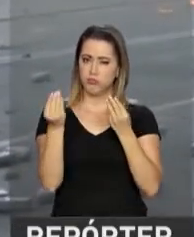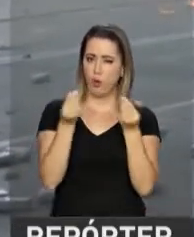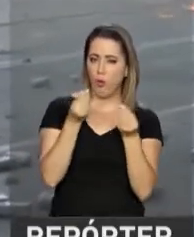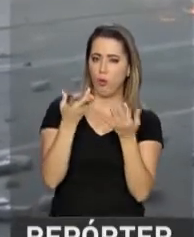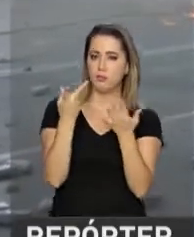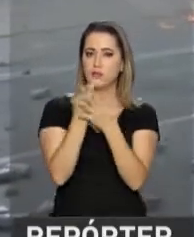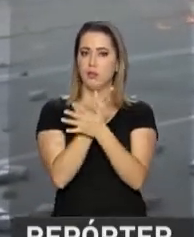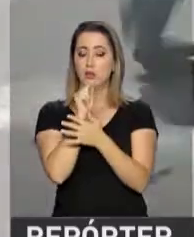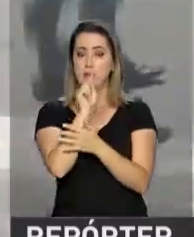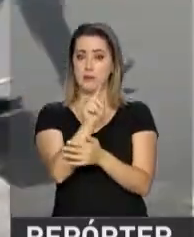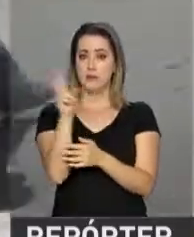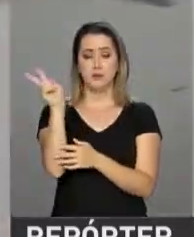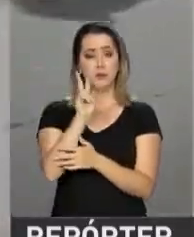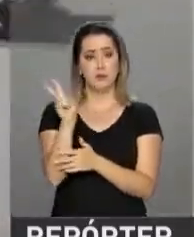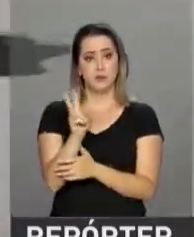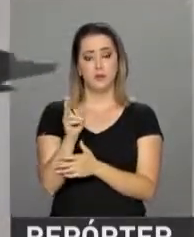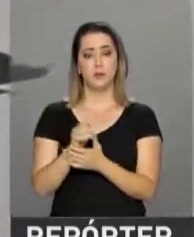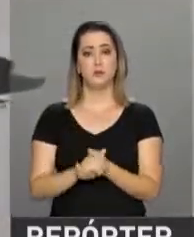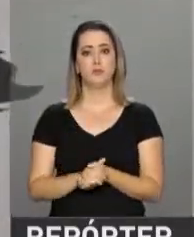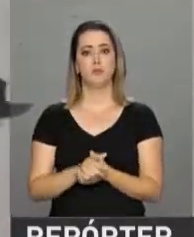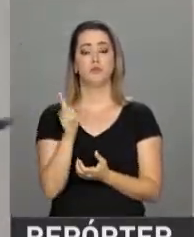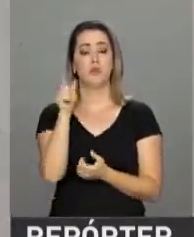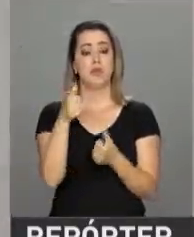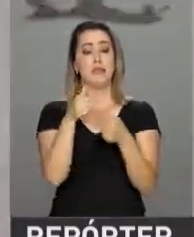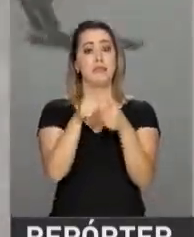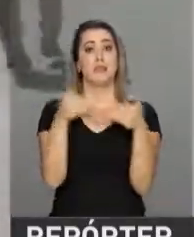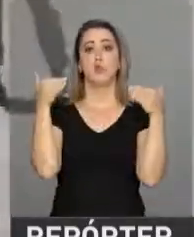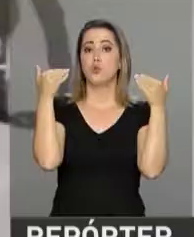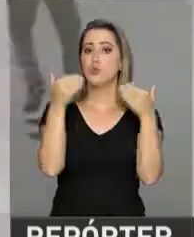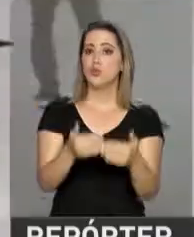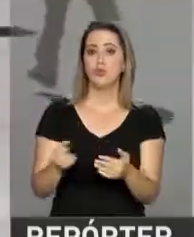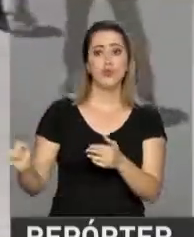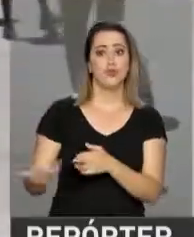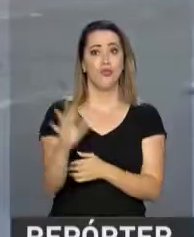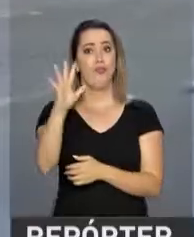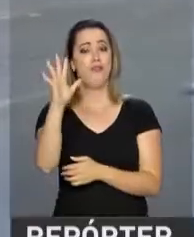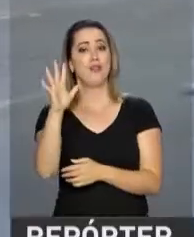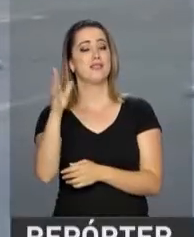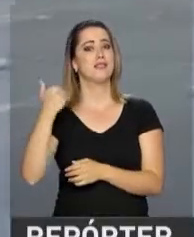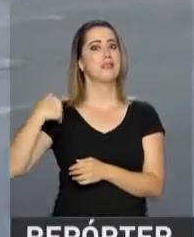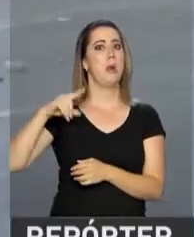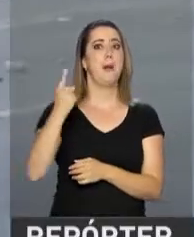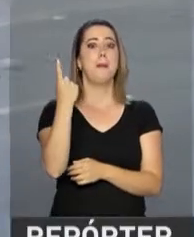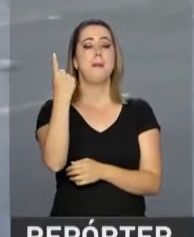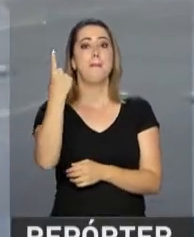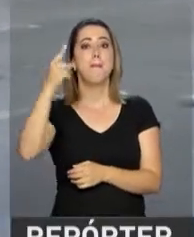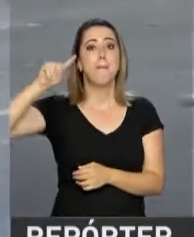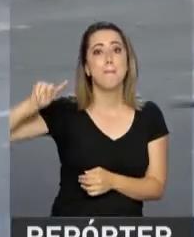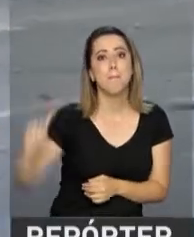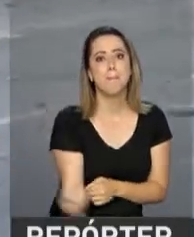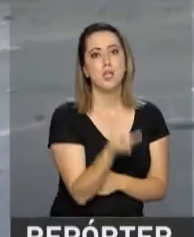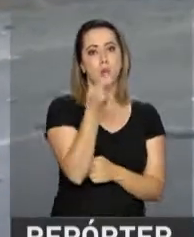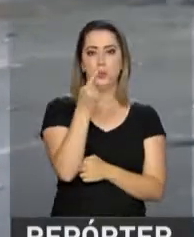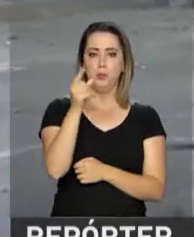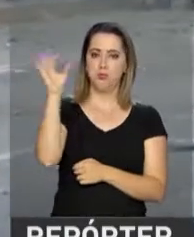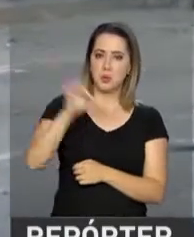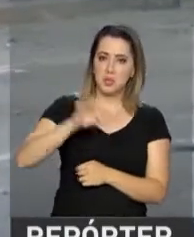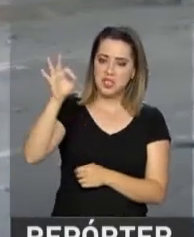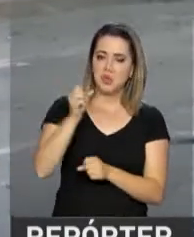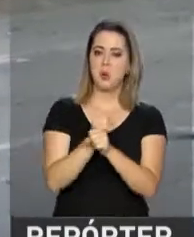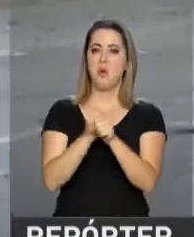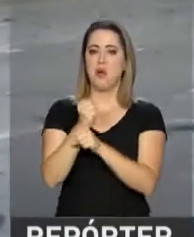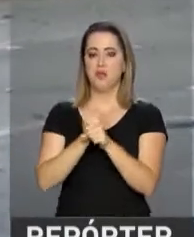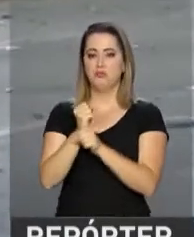x da situação na venezuela eles estão enfrentando uma inflação que chega a mil por cento ao ano uma crise no abastecimento